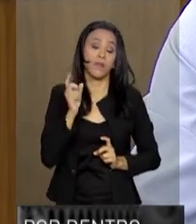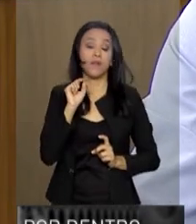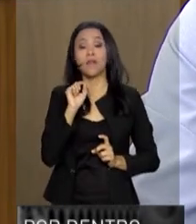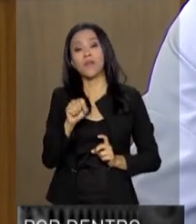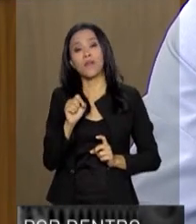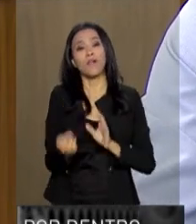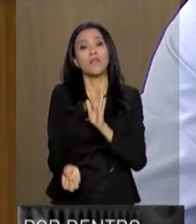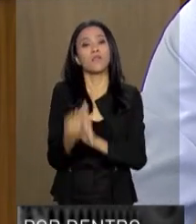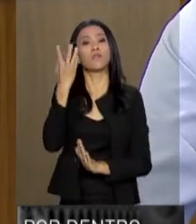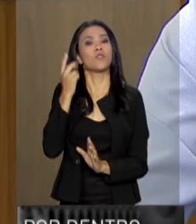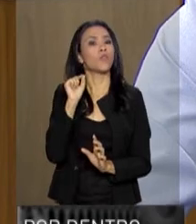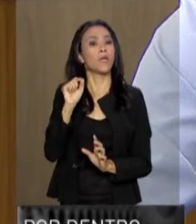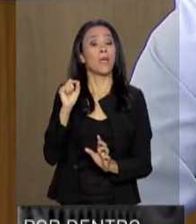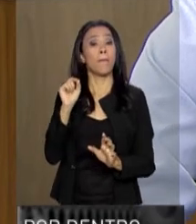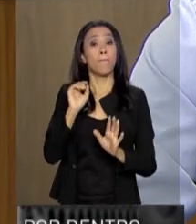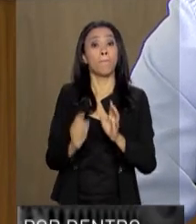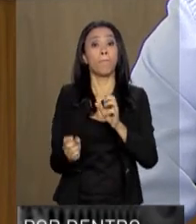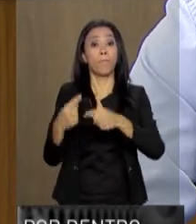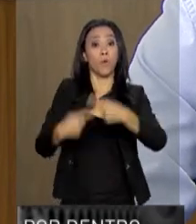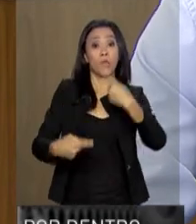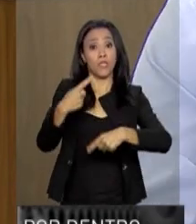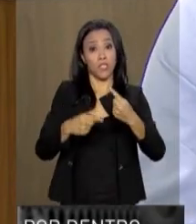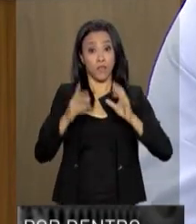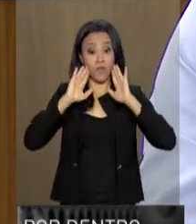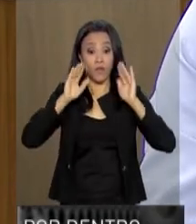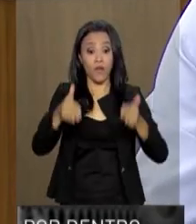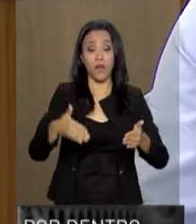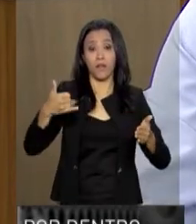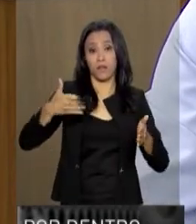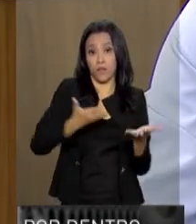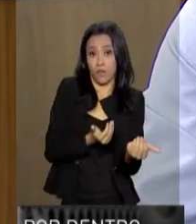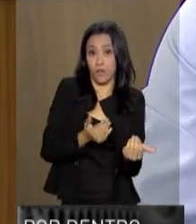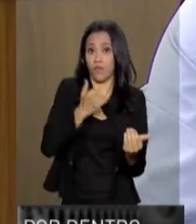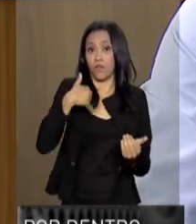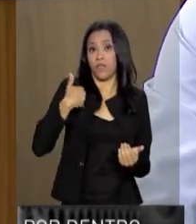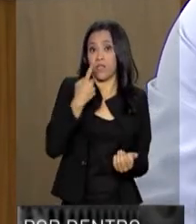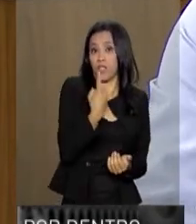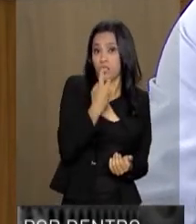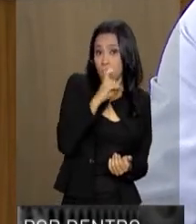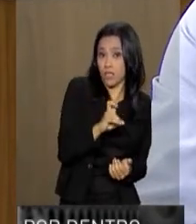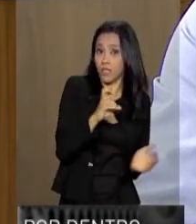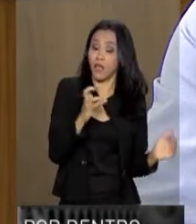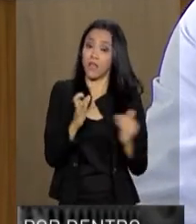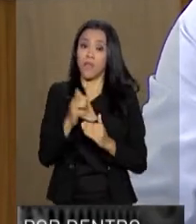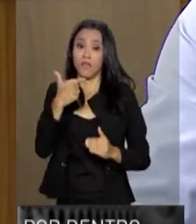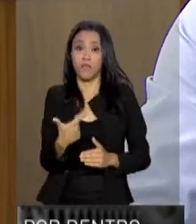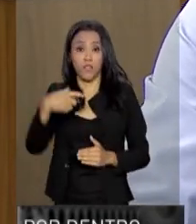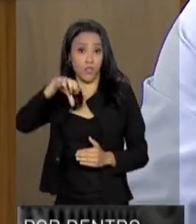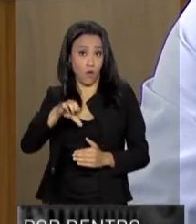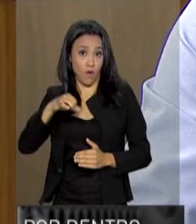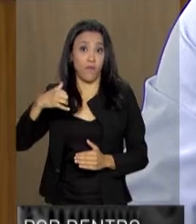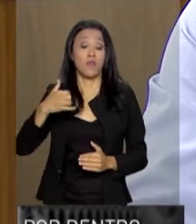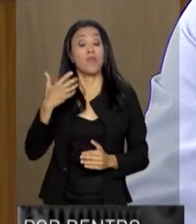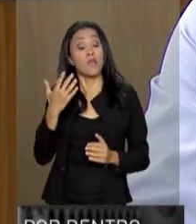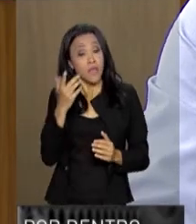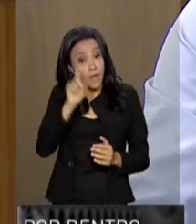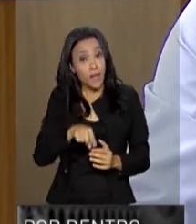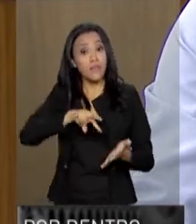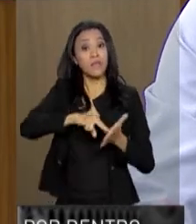de políticas voltadas a jovens de 15 a 29 anos que representa 27% da população ativa no país